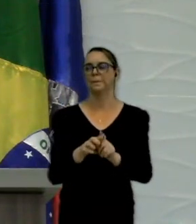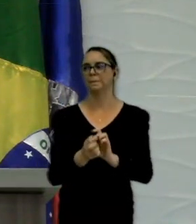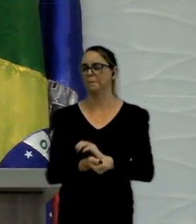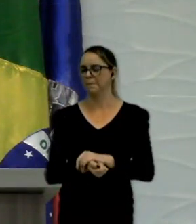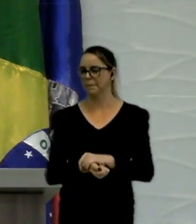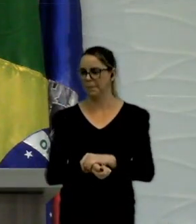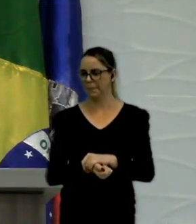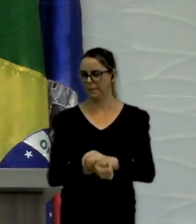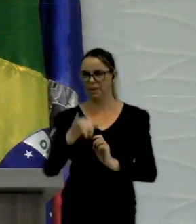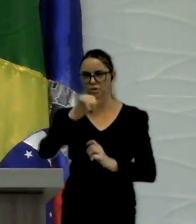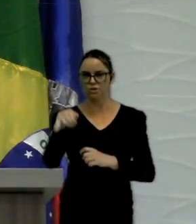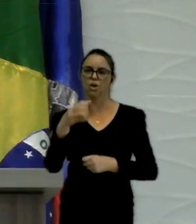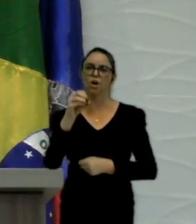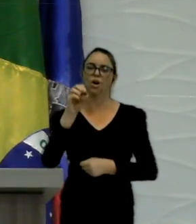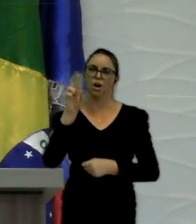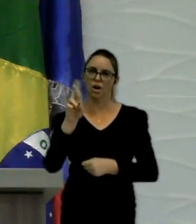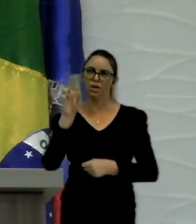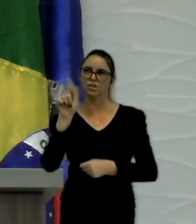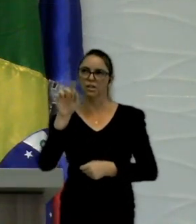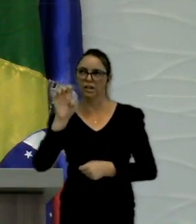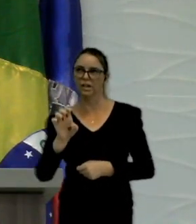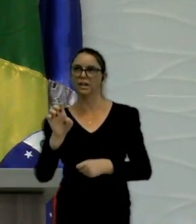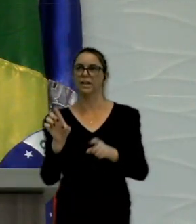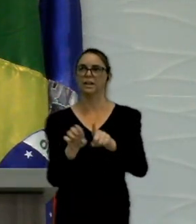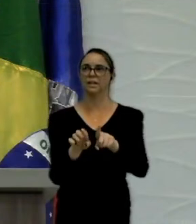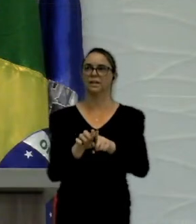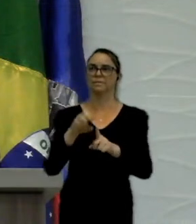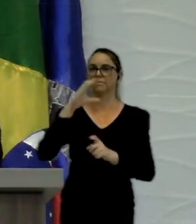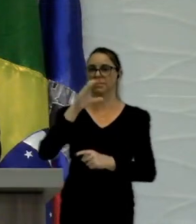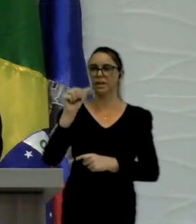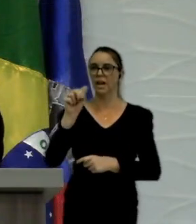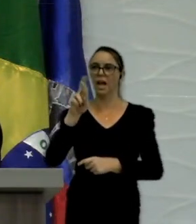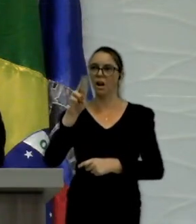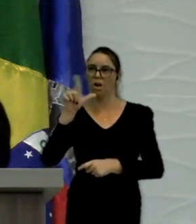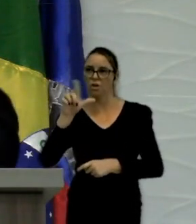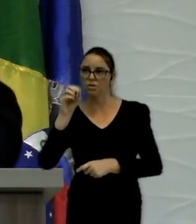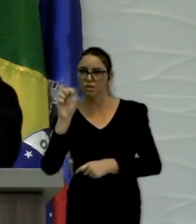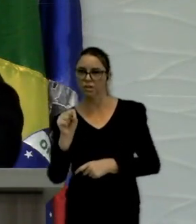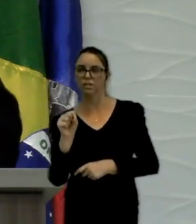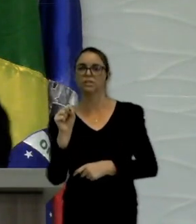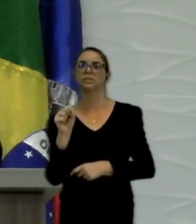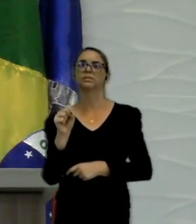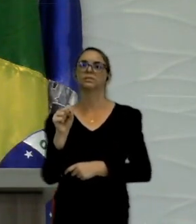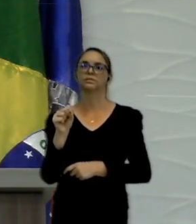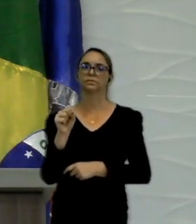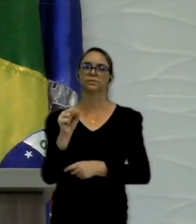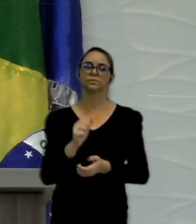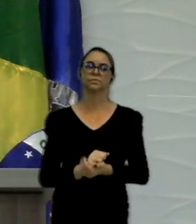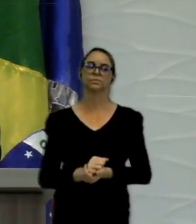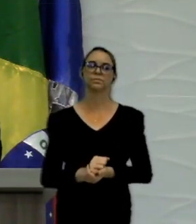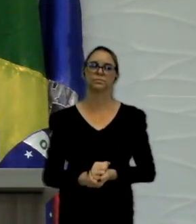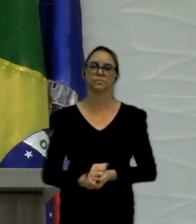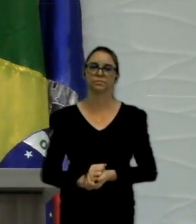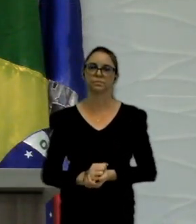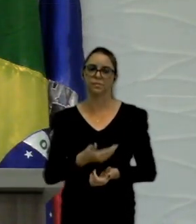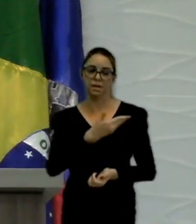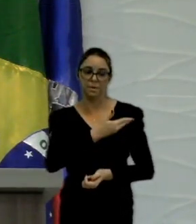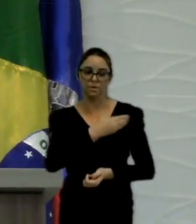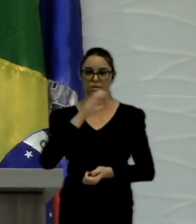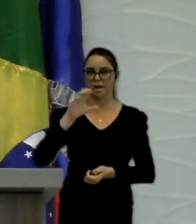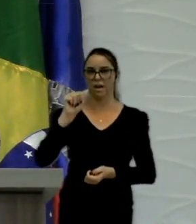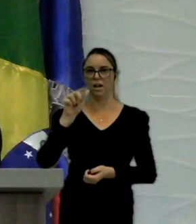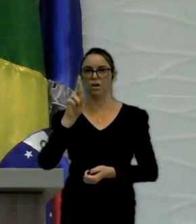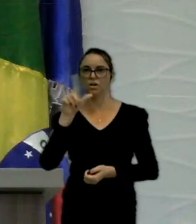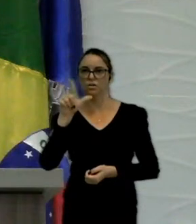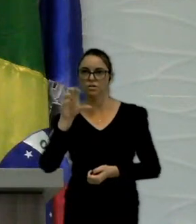Jorge, da Una dos Cordeiros, Carlos, de Marinheiro, nosso amigo Carlos,